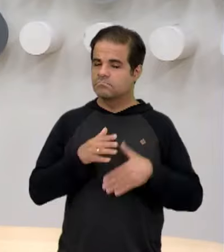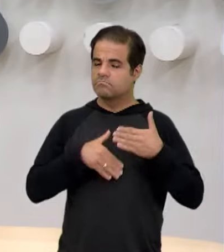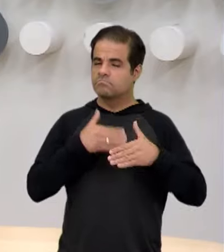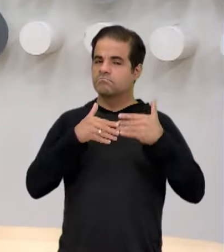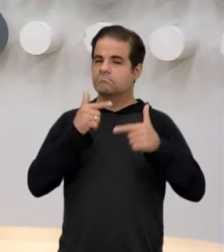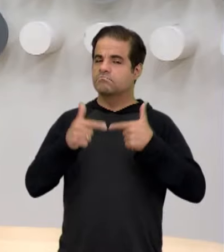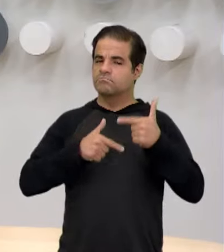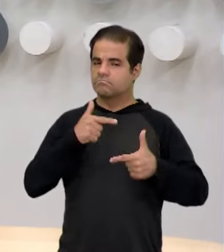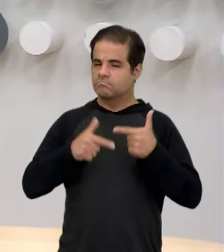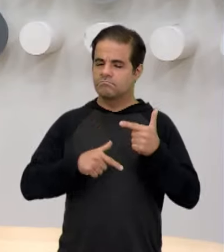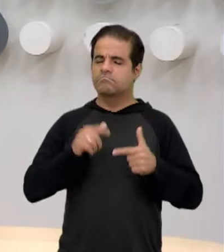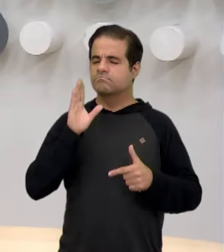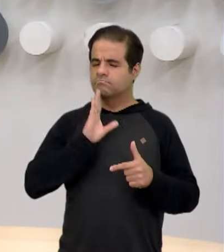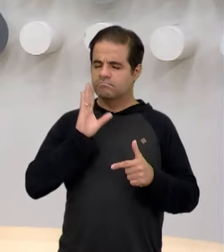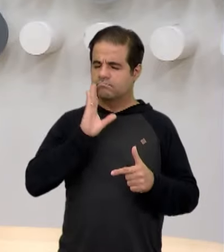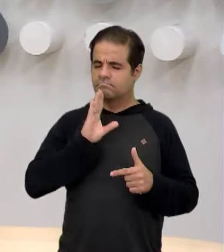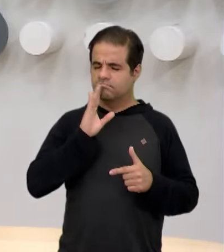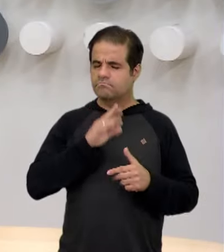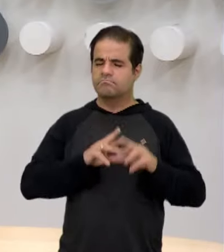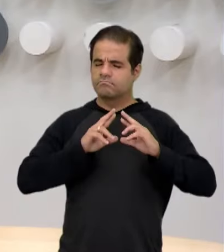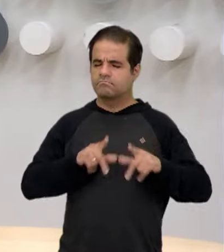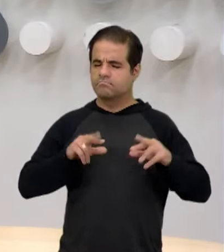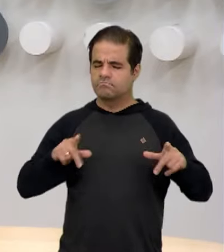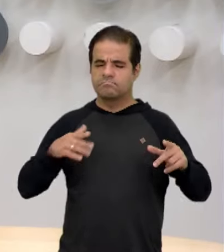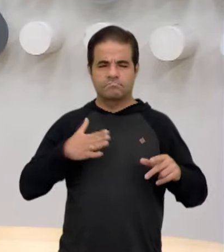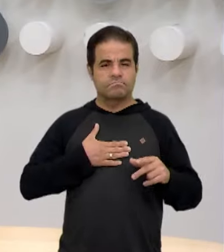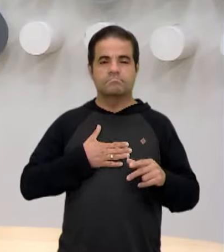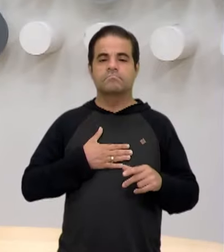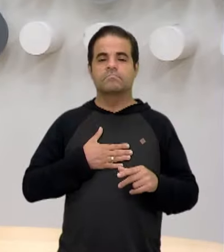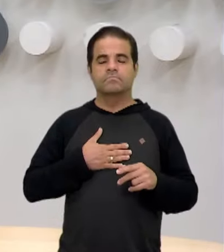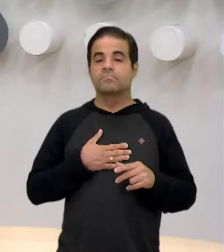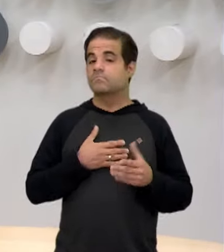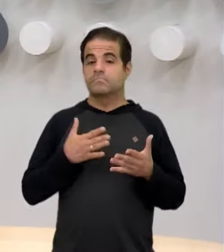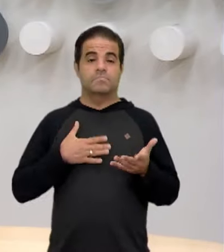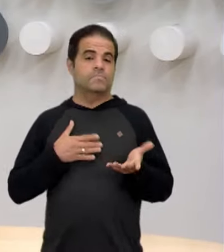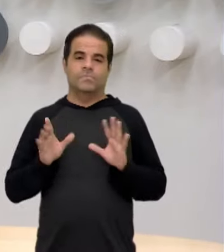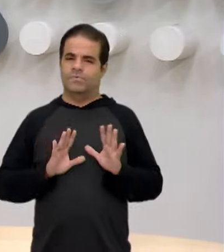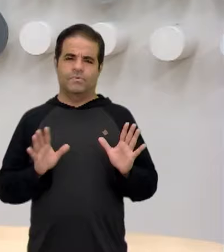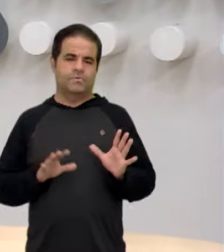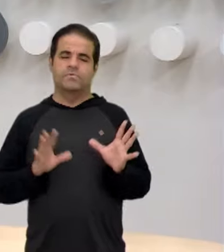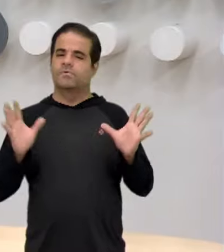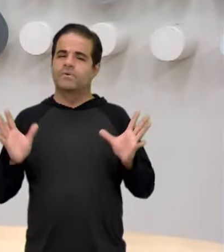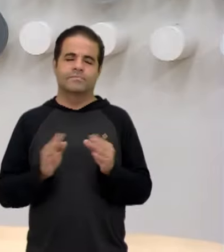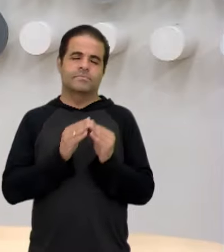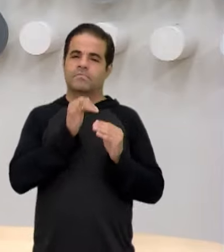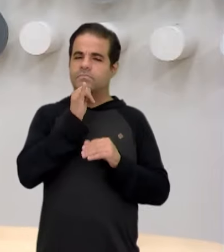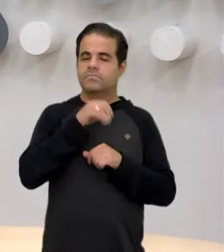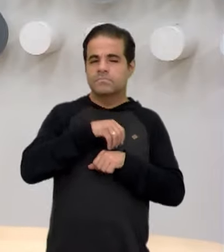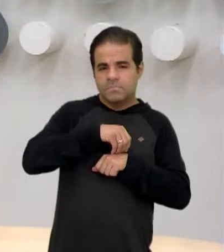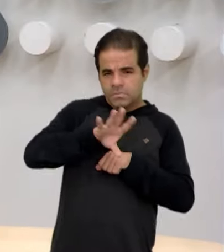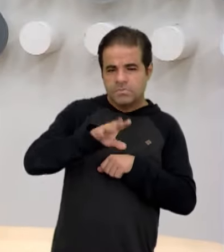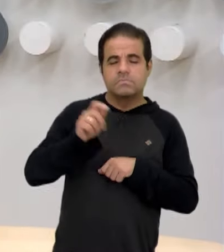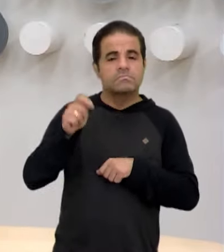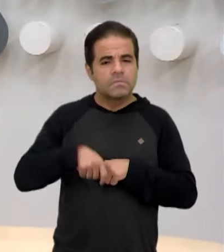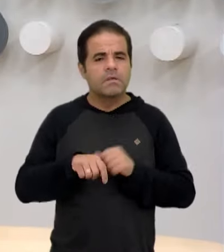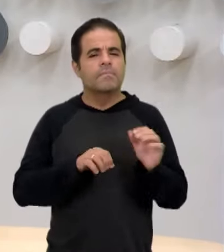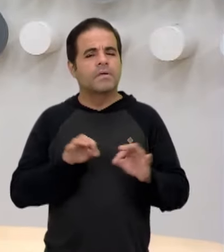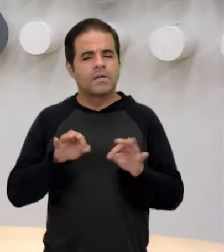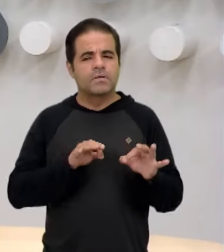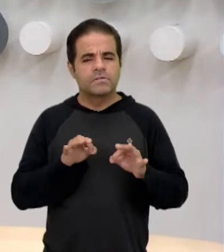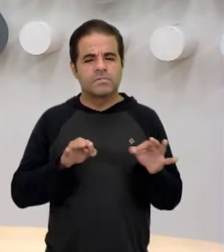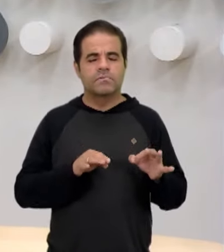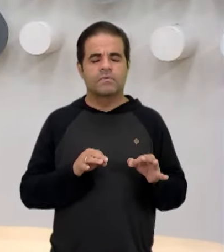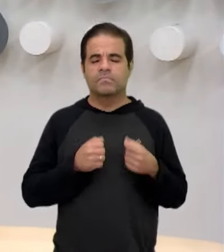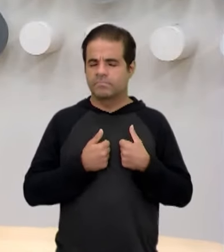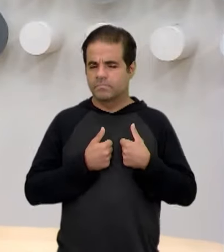desenvolvido aí trabalhos muito legais e diferentes dos meus, tá? Porque os meus são apenas um exemplo de como você pode resolver, tá?